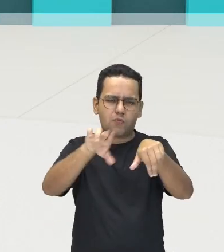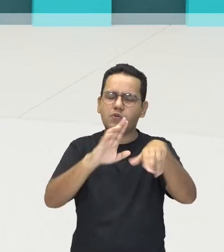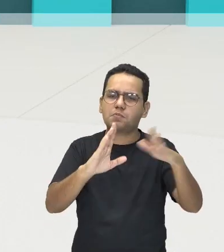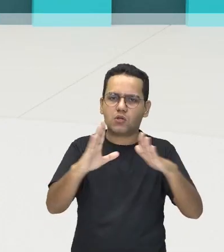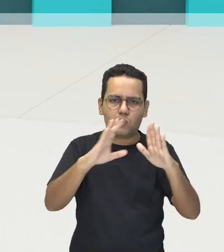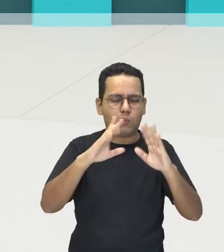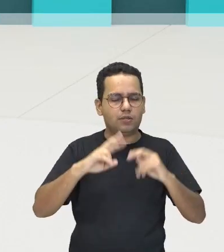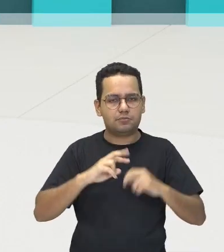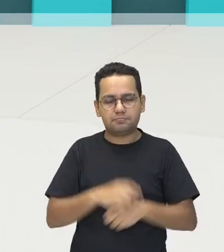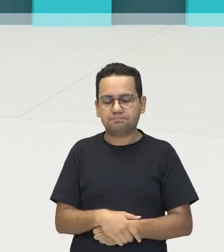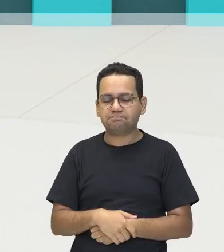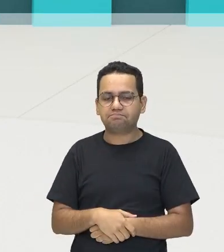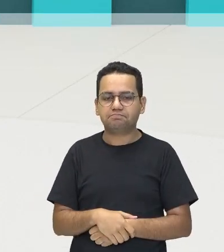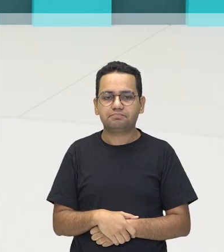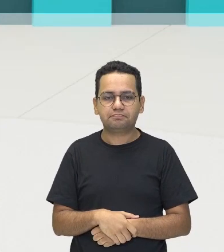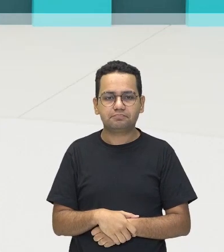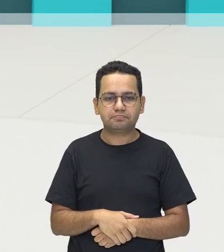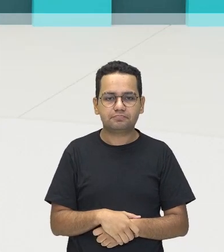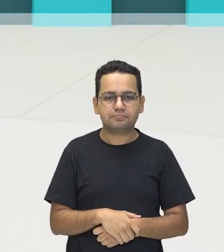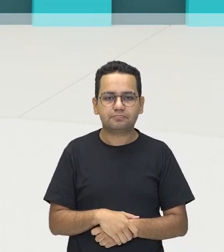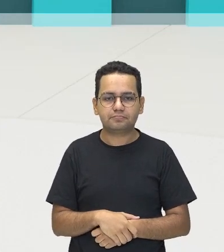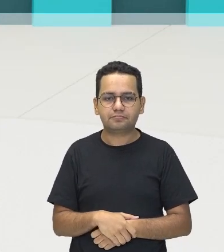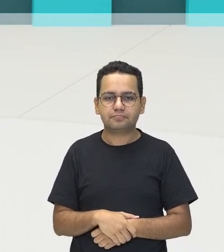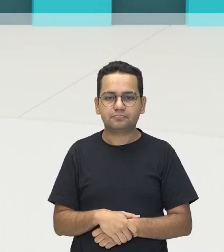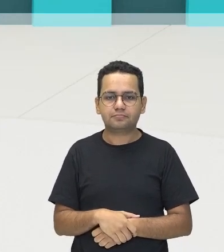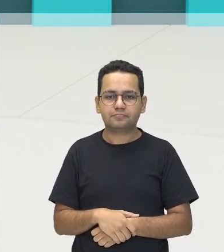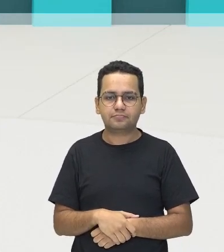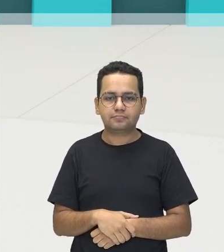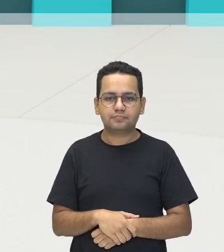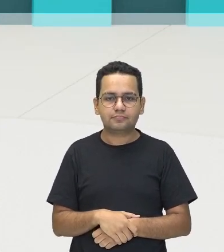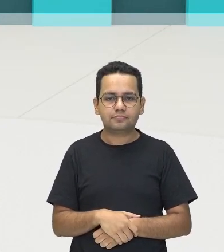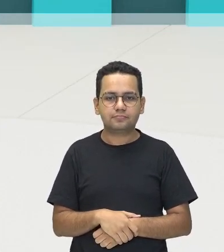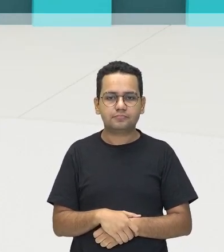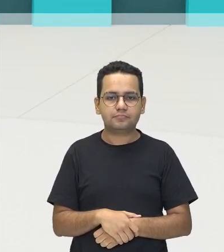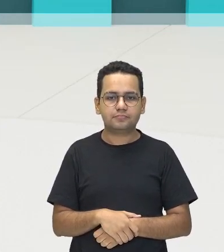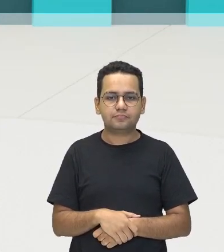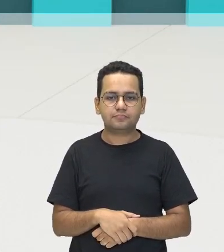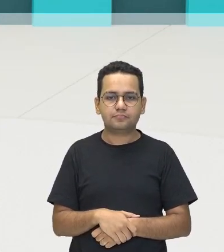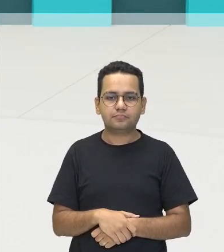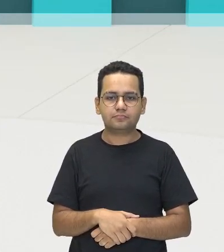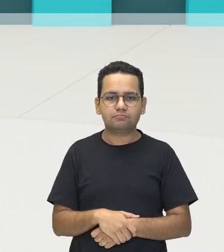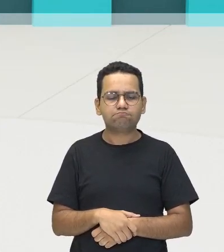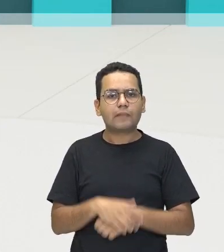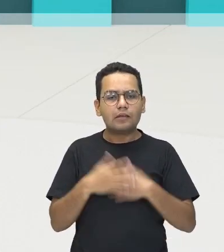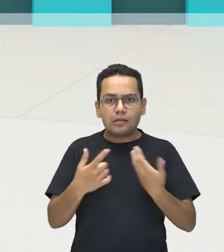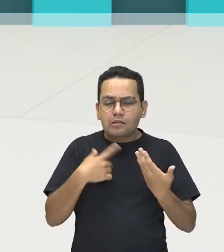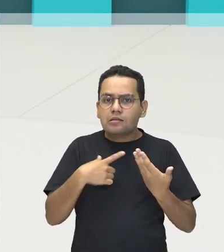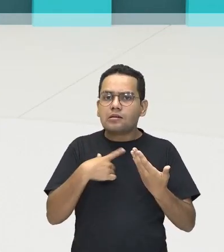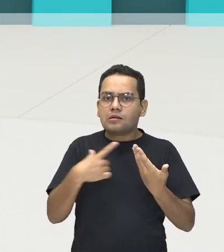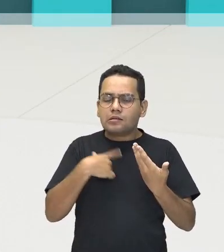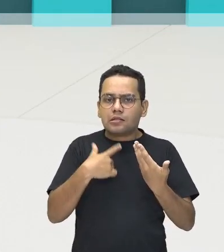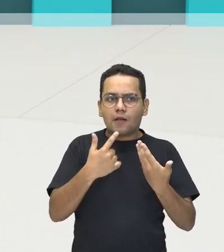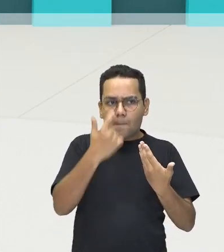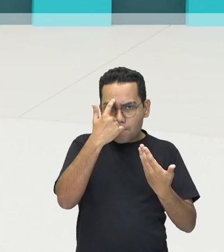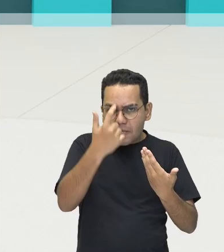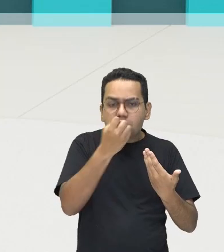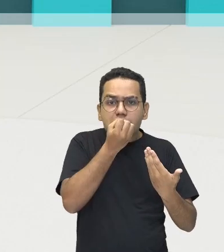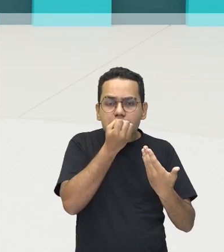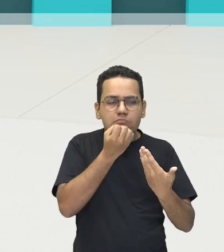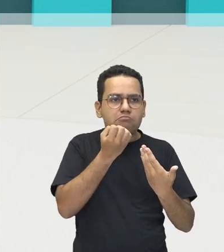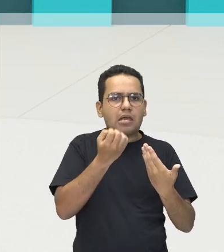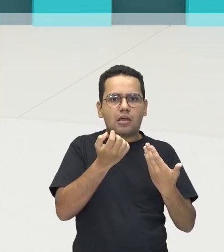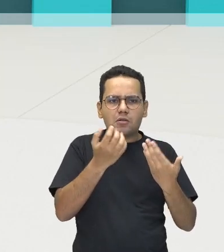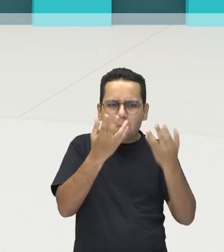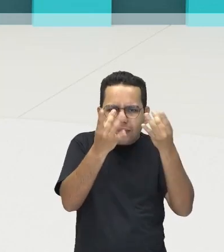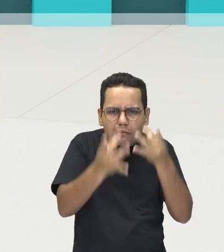bom? Nós vamos ter estruturas rigorosas e harmônicas, eu vou pensar muito bem nas palavras, eu vou pensar muito bem em cada